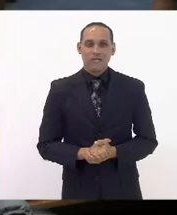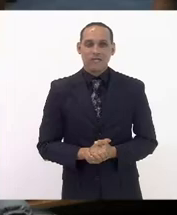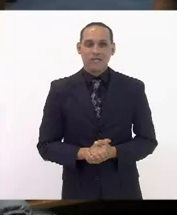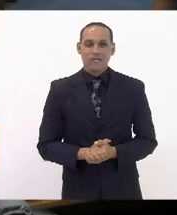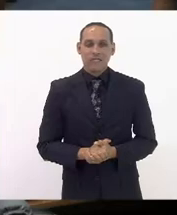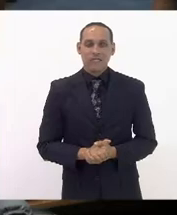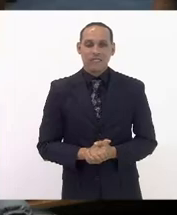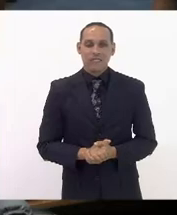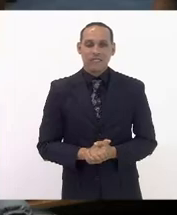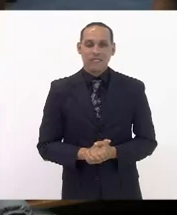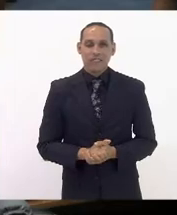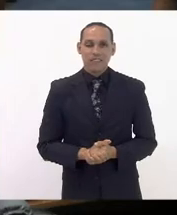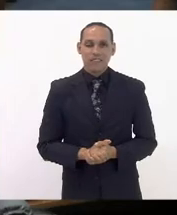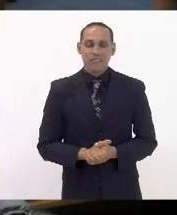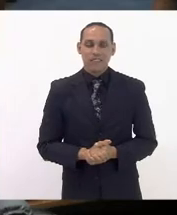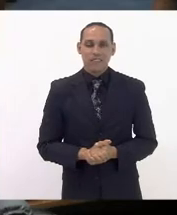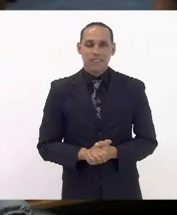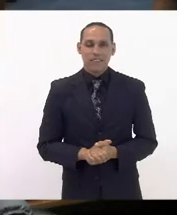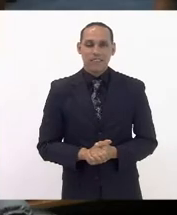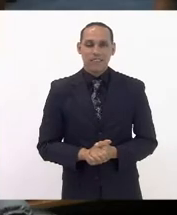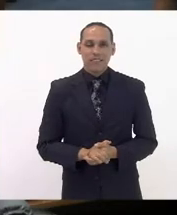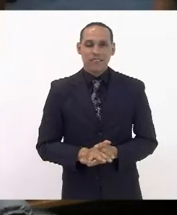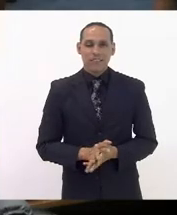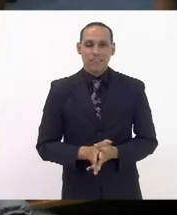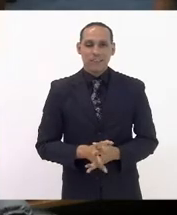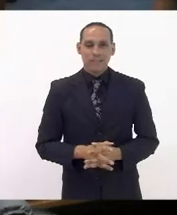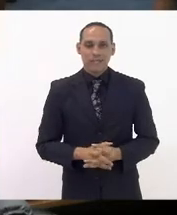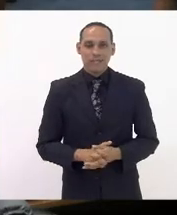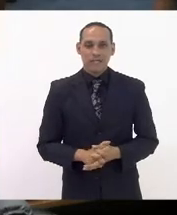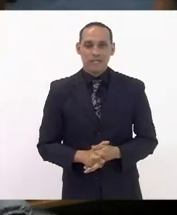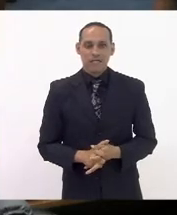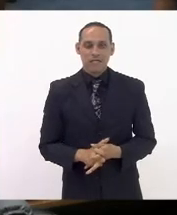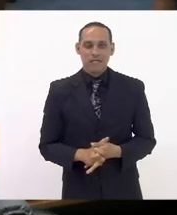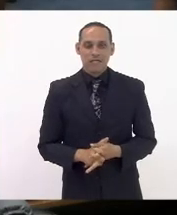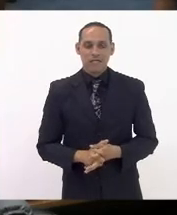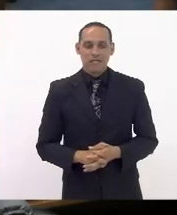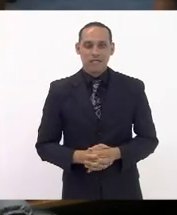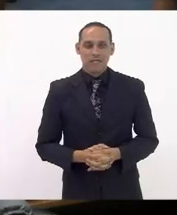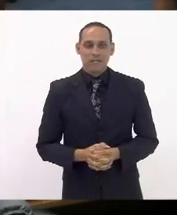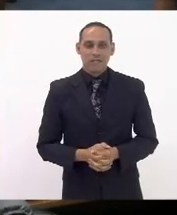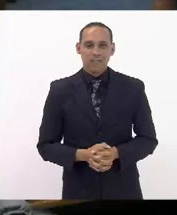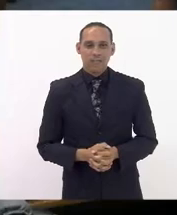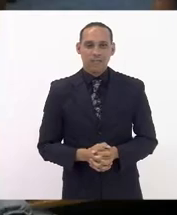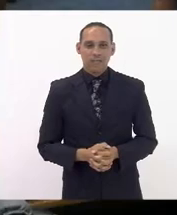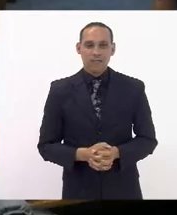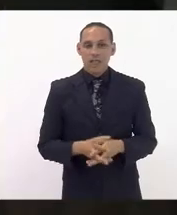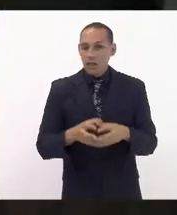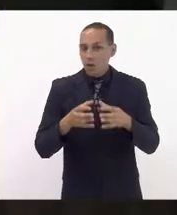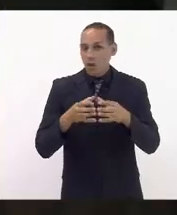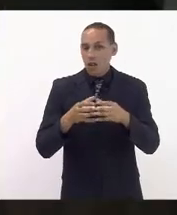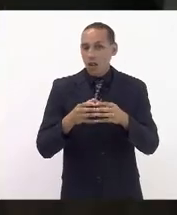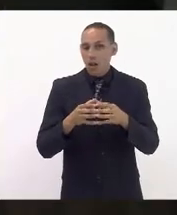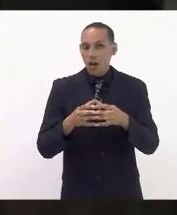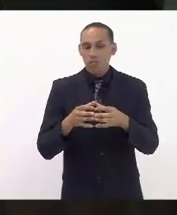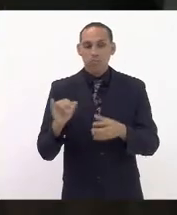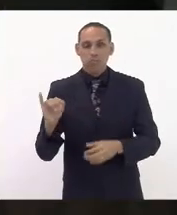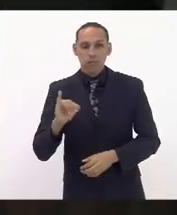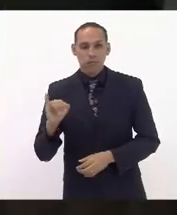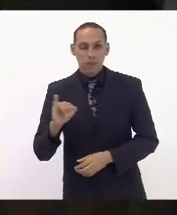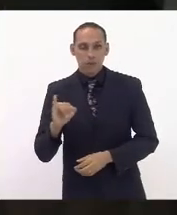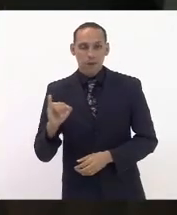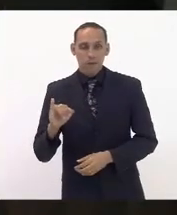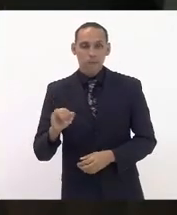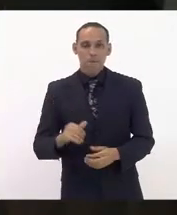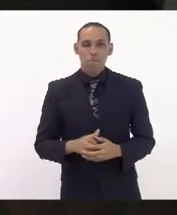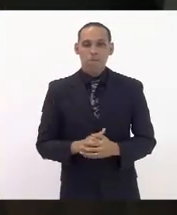O pela Comissão de Tributação.